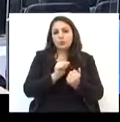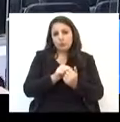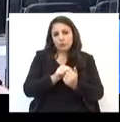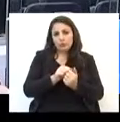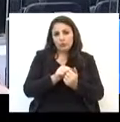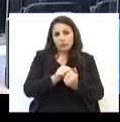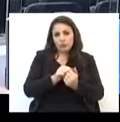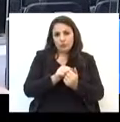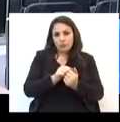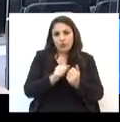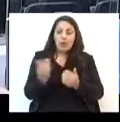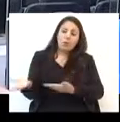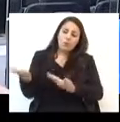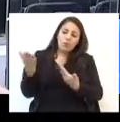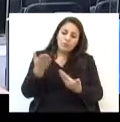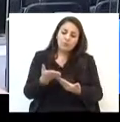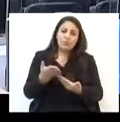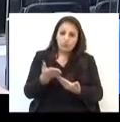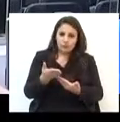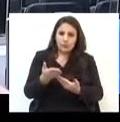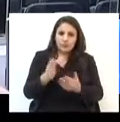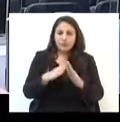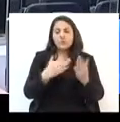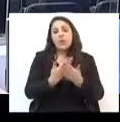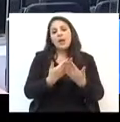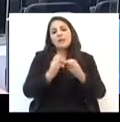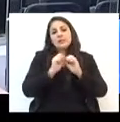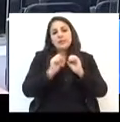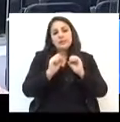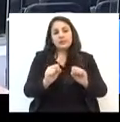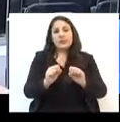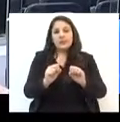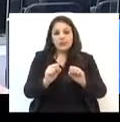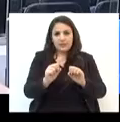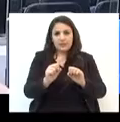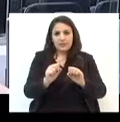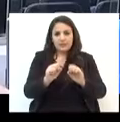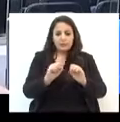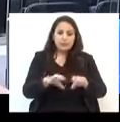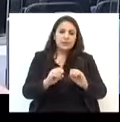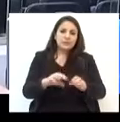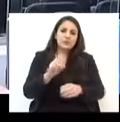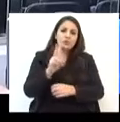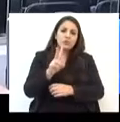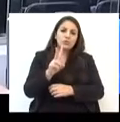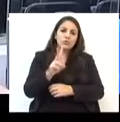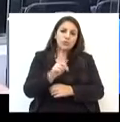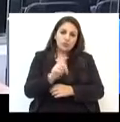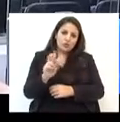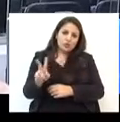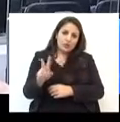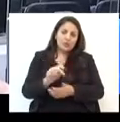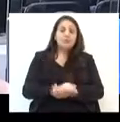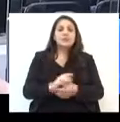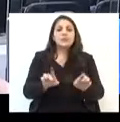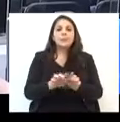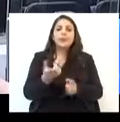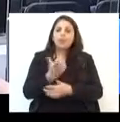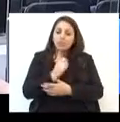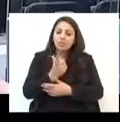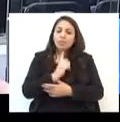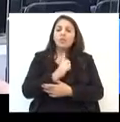a convite da direção da escola, a secretária de Educação do município de Getúlio Vargas, e